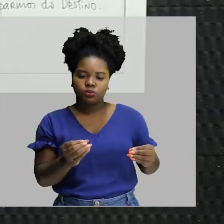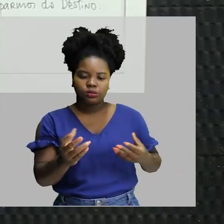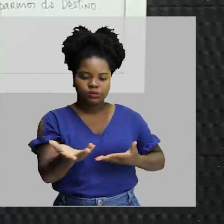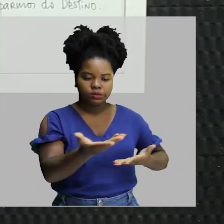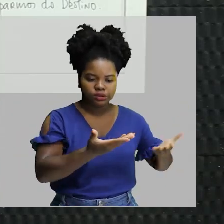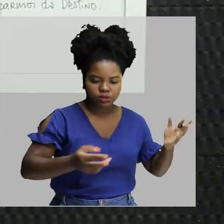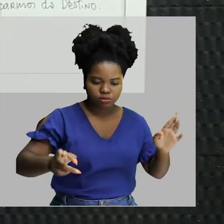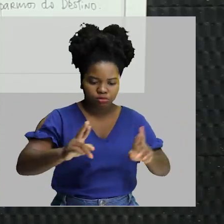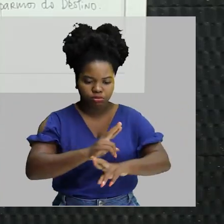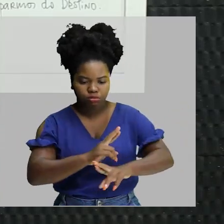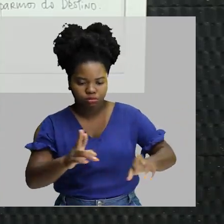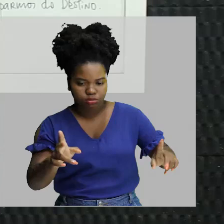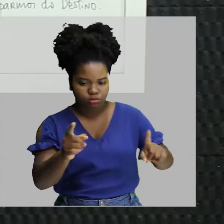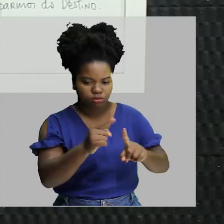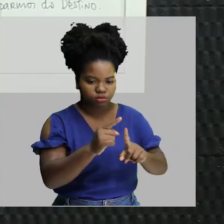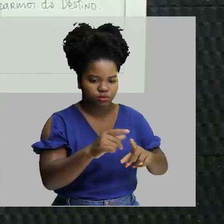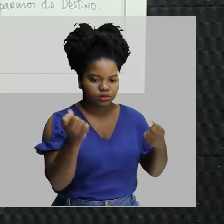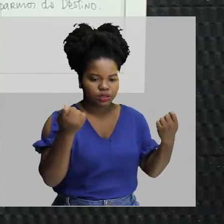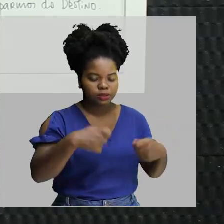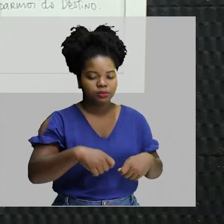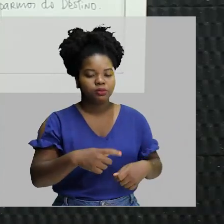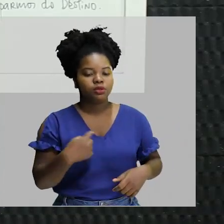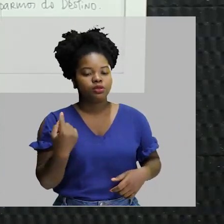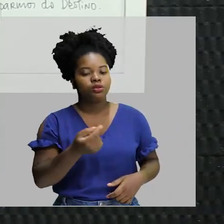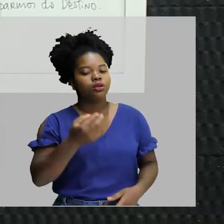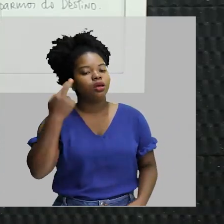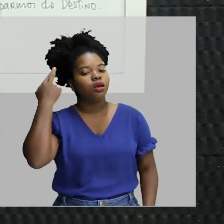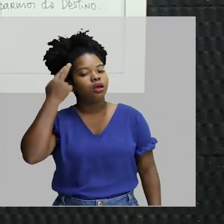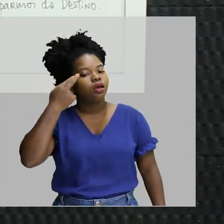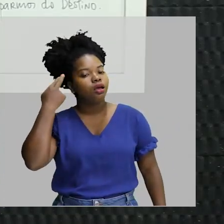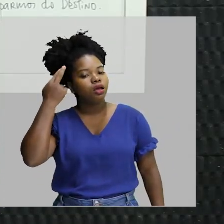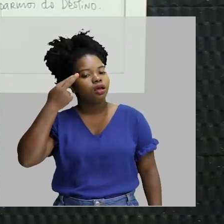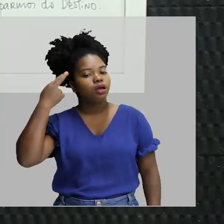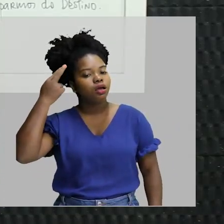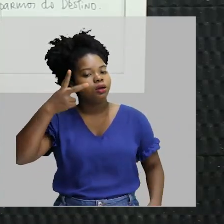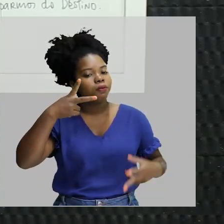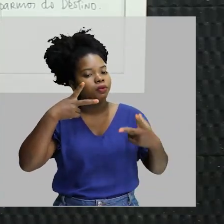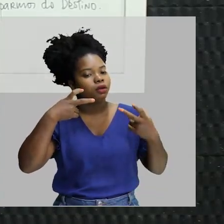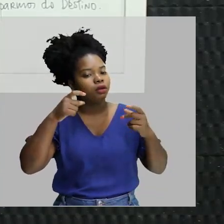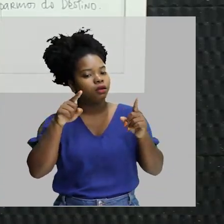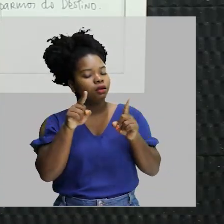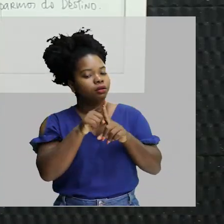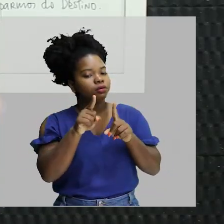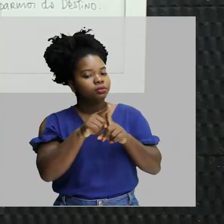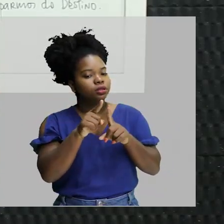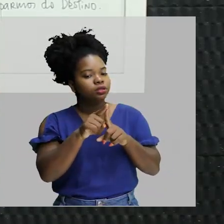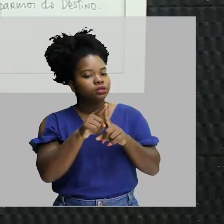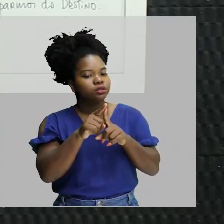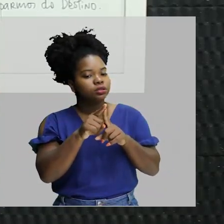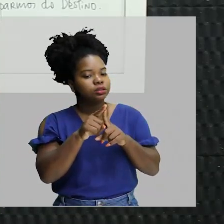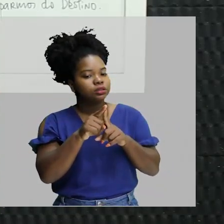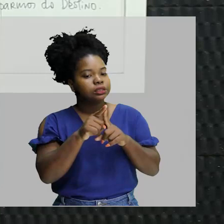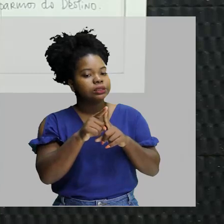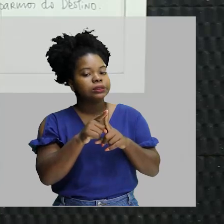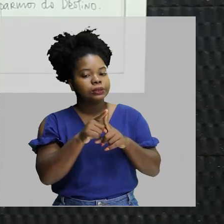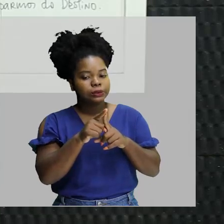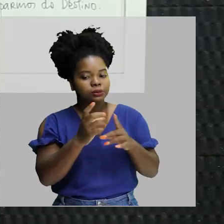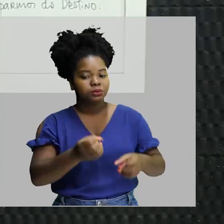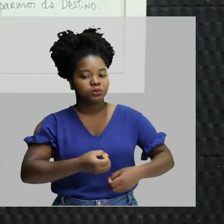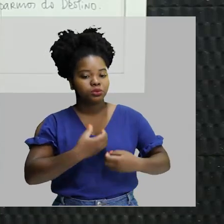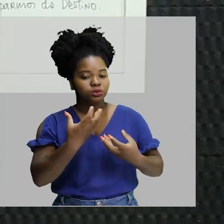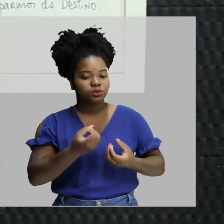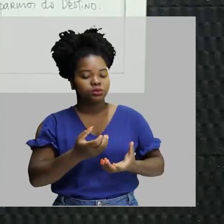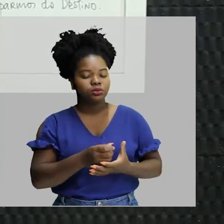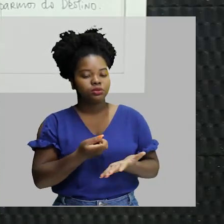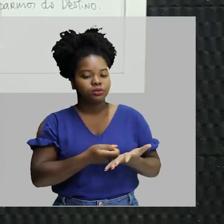que nós possamos ali refletir, claro, perceber e até mesmo lá reelaborá-los. Tá?